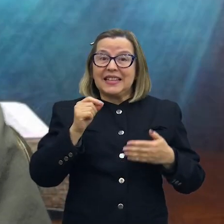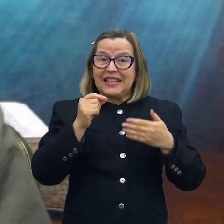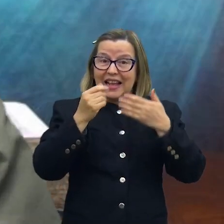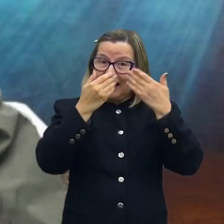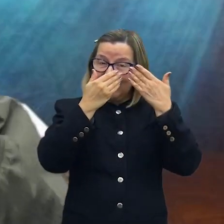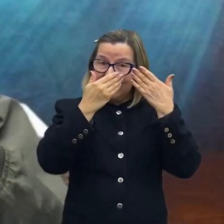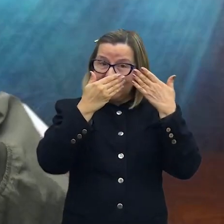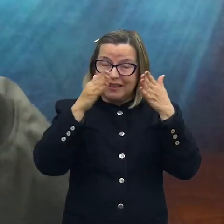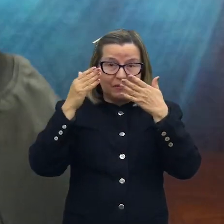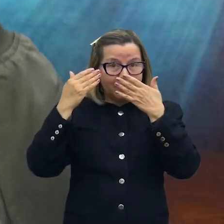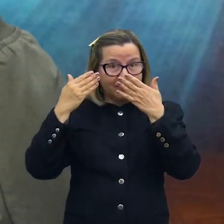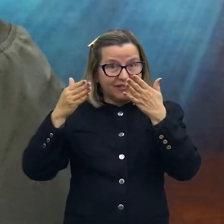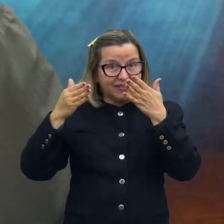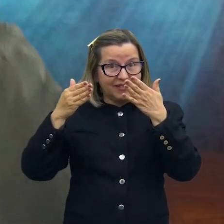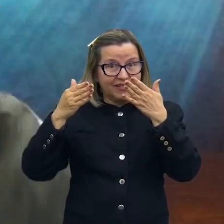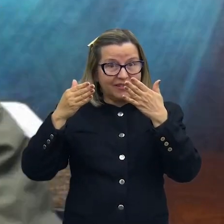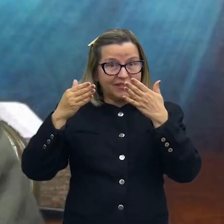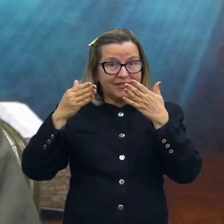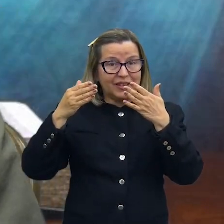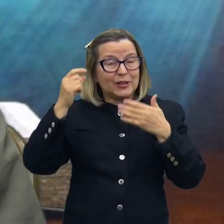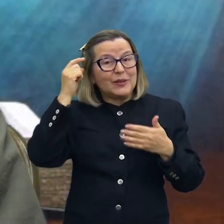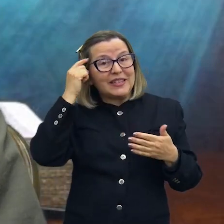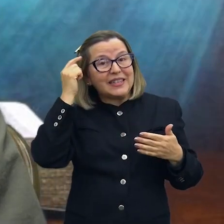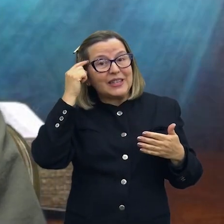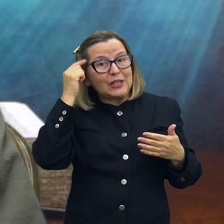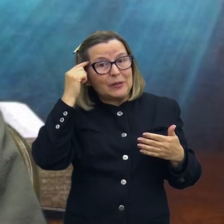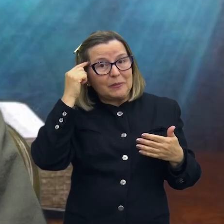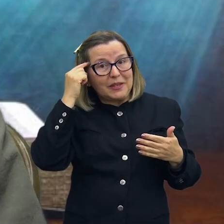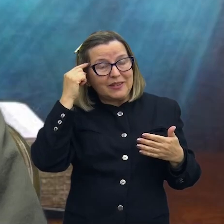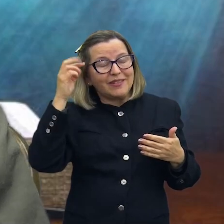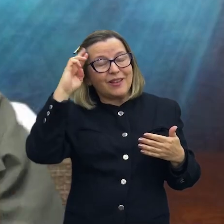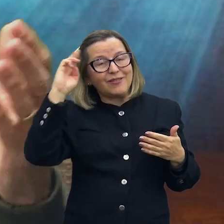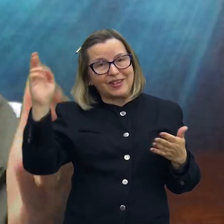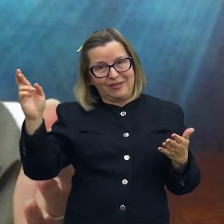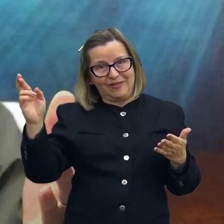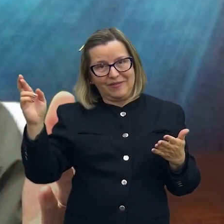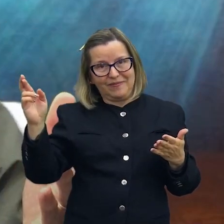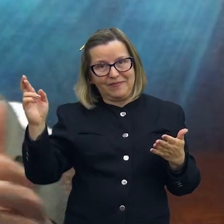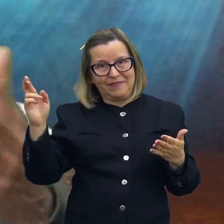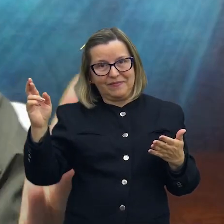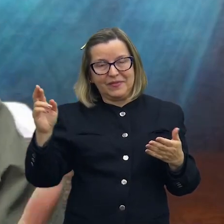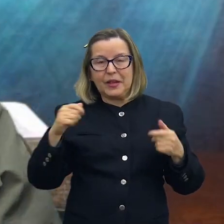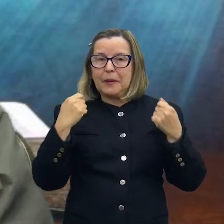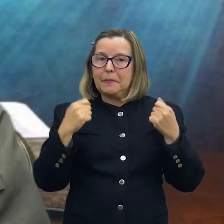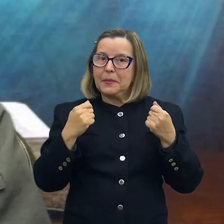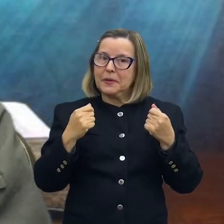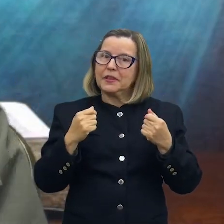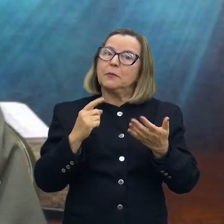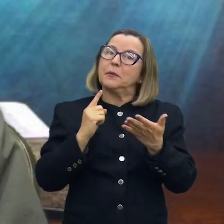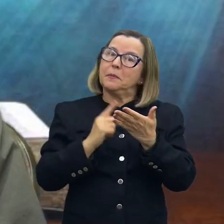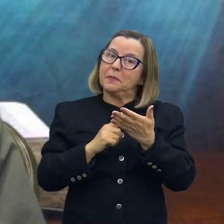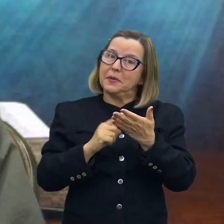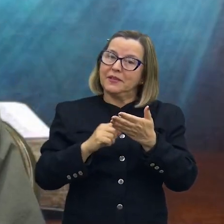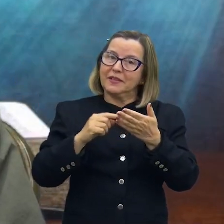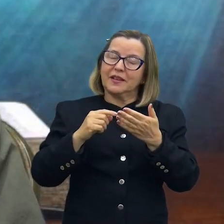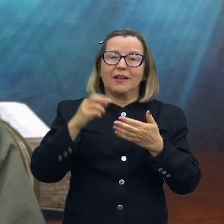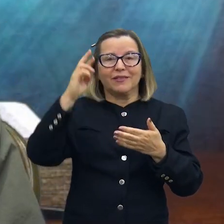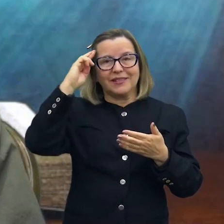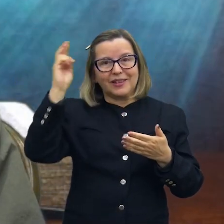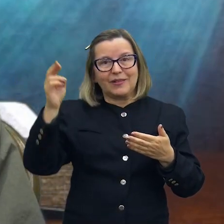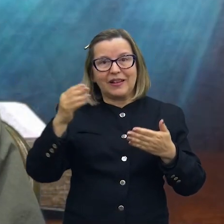Agora, Senhor, clame, fala, Senhor, abre o meu entendimento. Estou vivendo como um jumento nas minhas